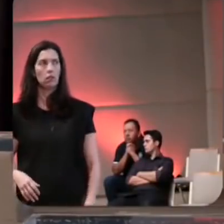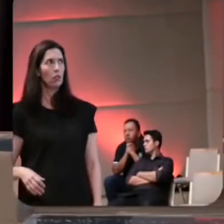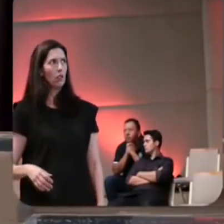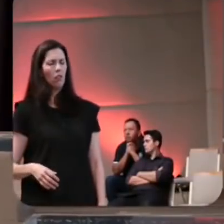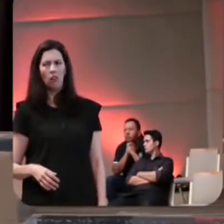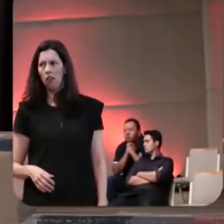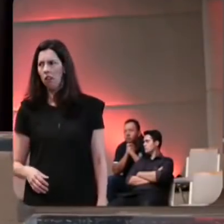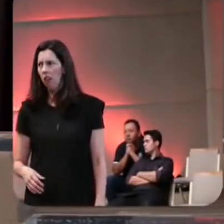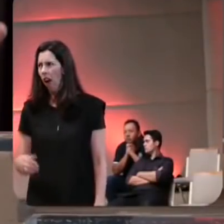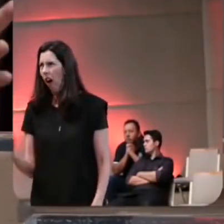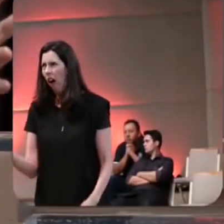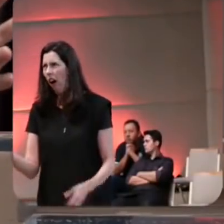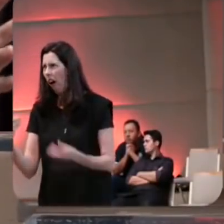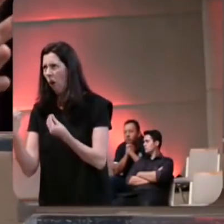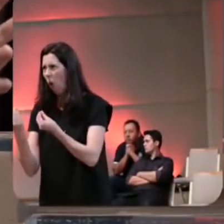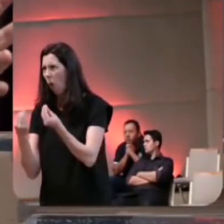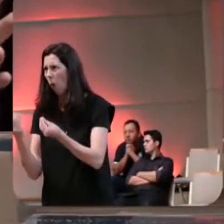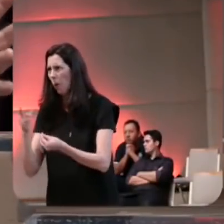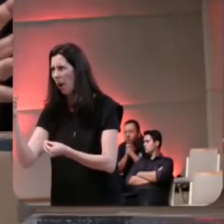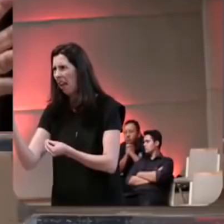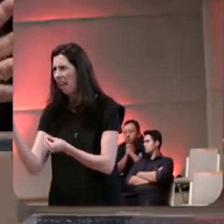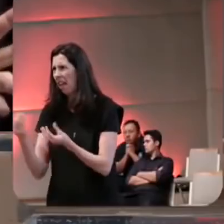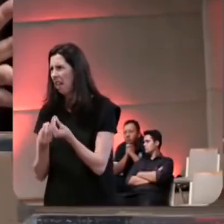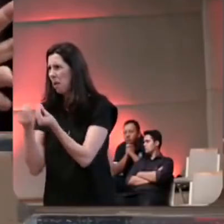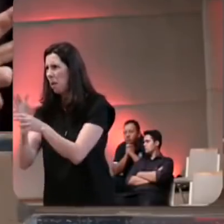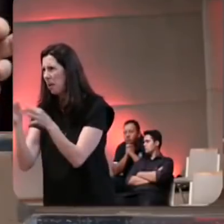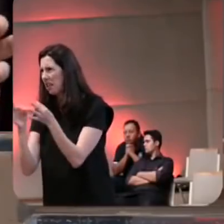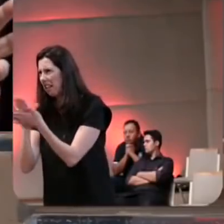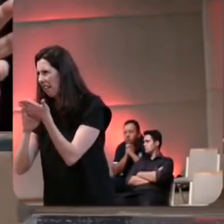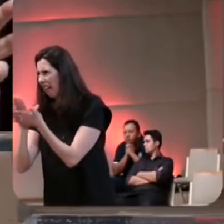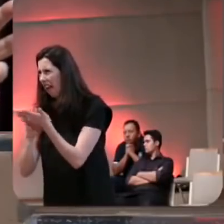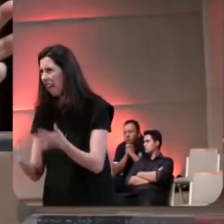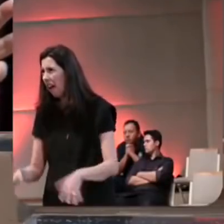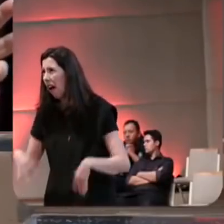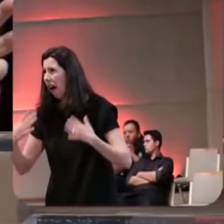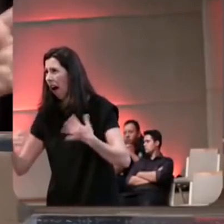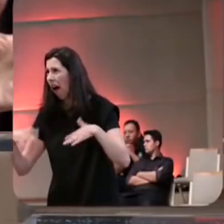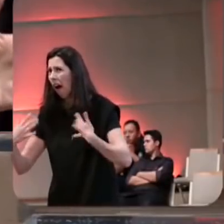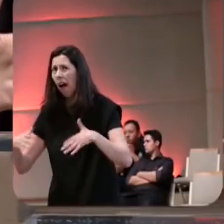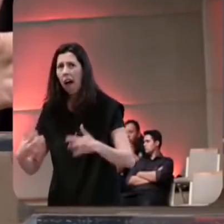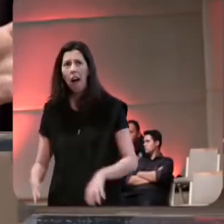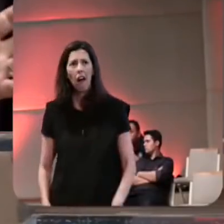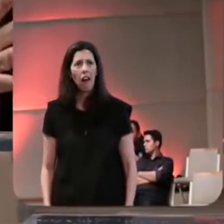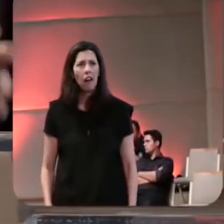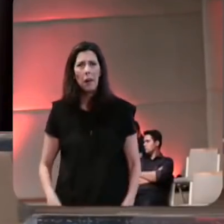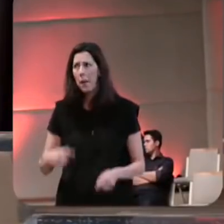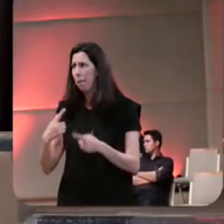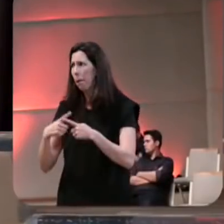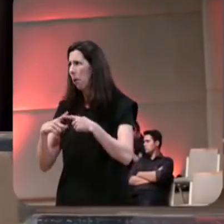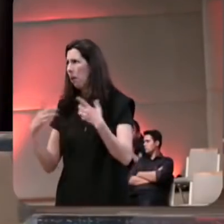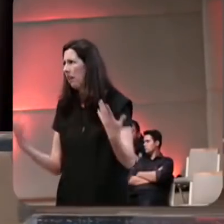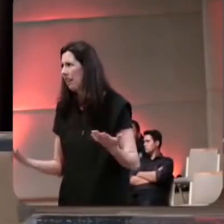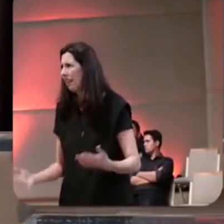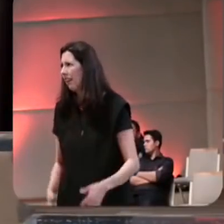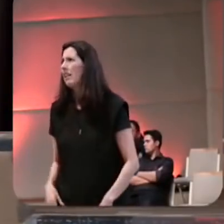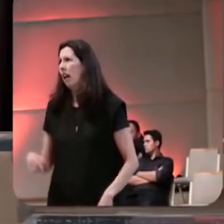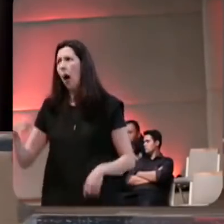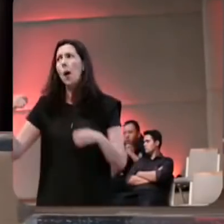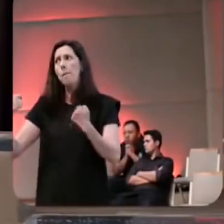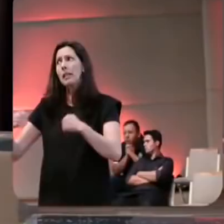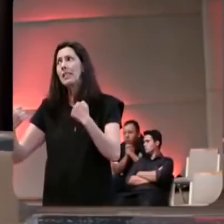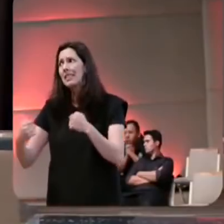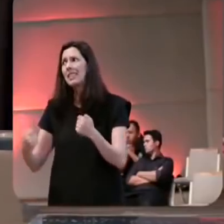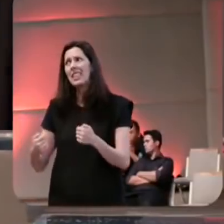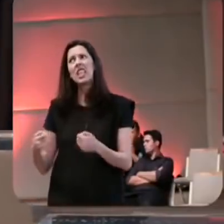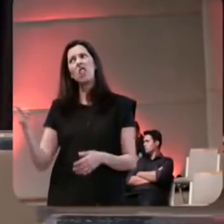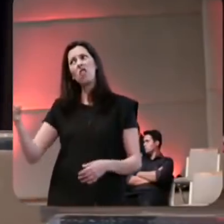E quando Naamã percebe, a sua comitiva percebe que o auxiliar de Eliseu está correndo,